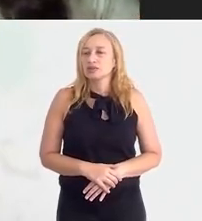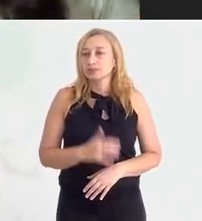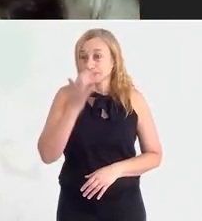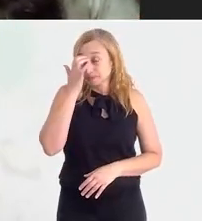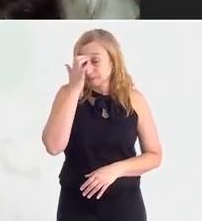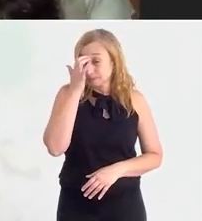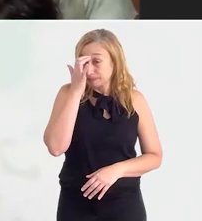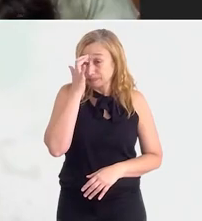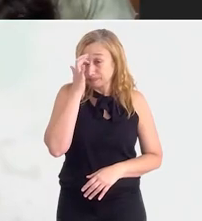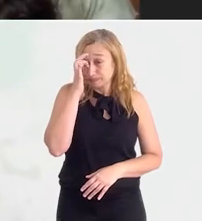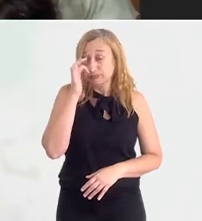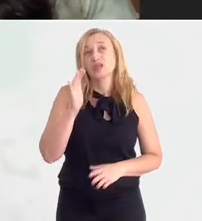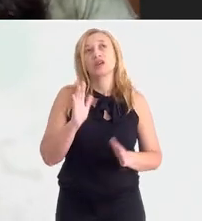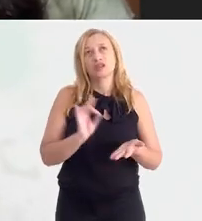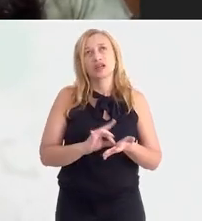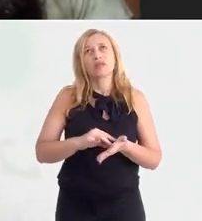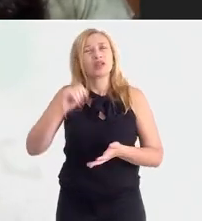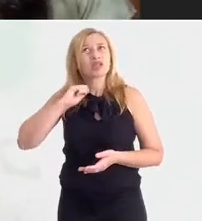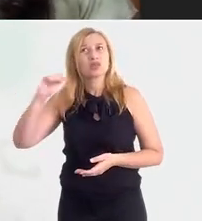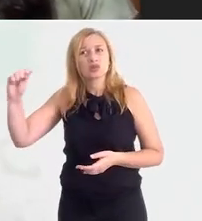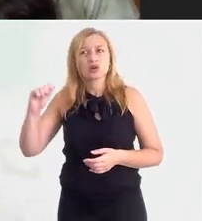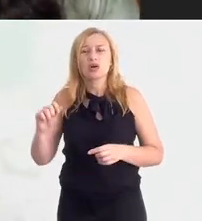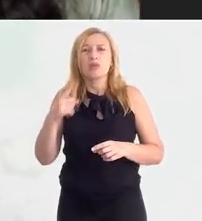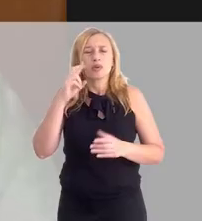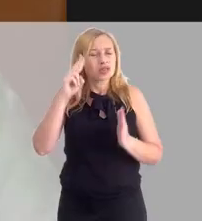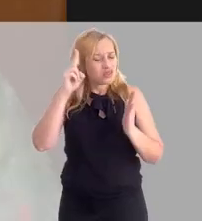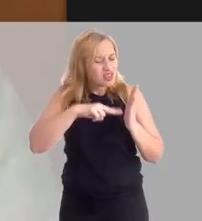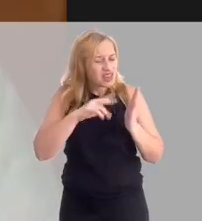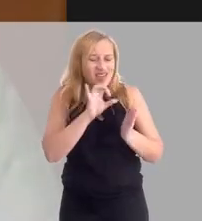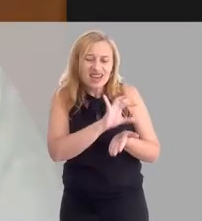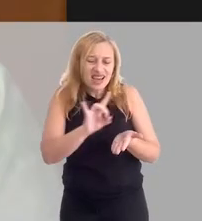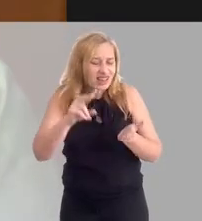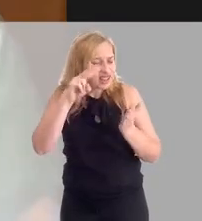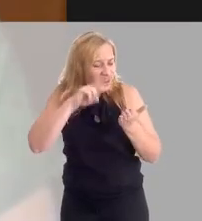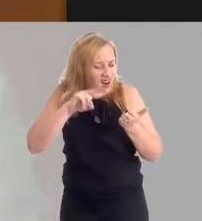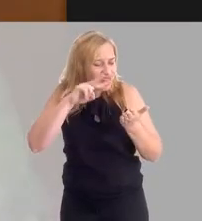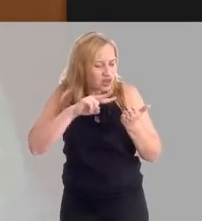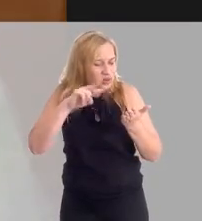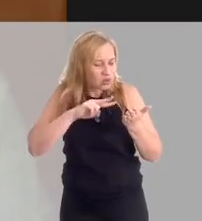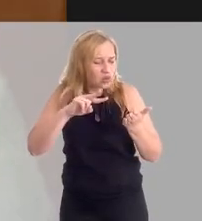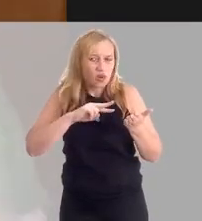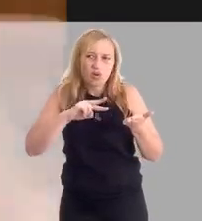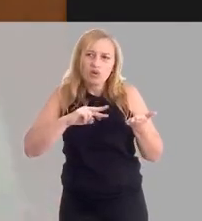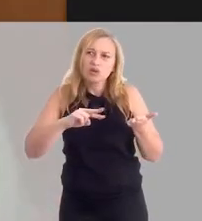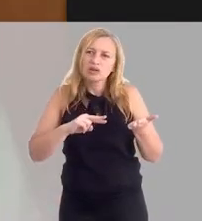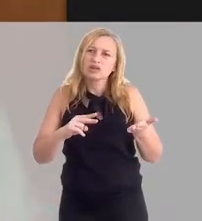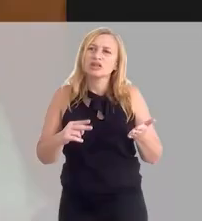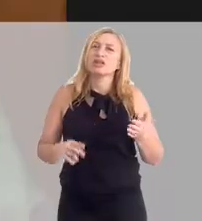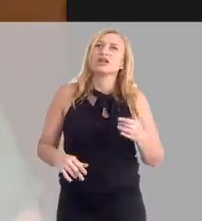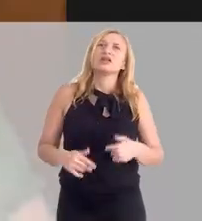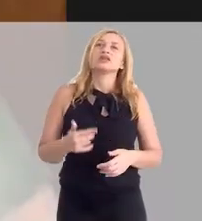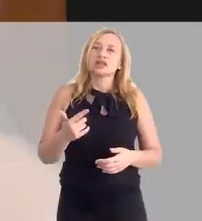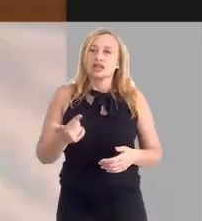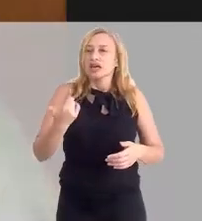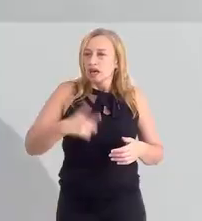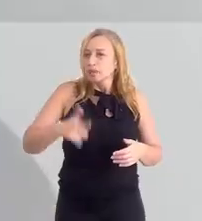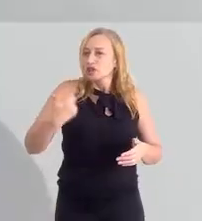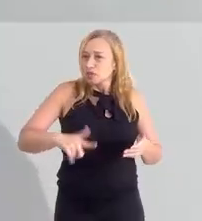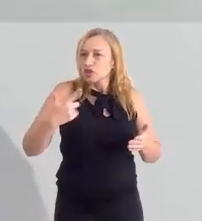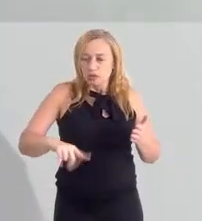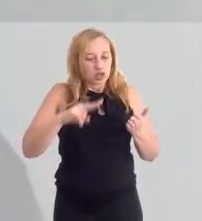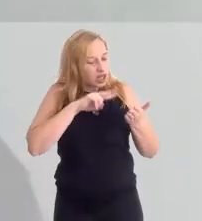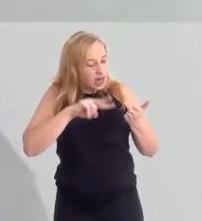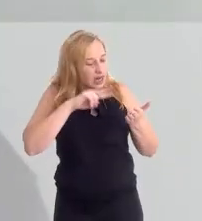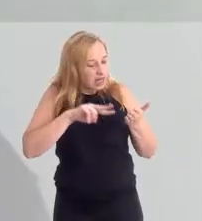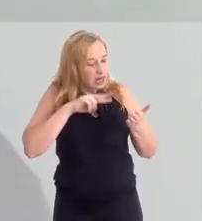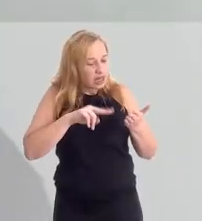até realmente ela cometeu suicídio, mas você vê que cada leitura, né? E você também, professora, deve ter lido mais de uma vez, não não,